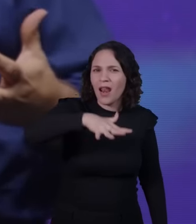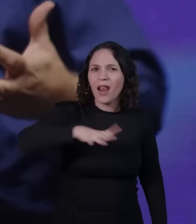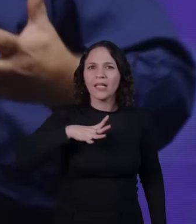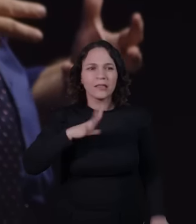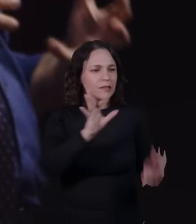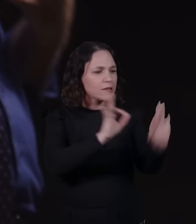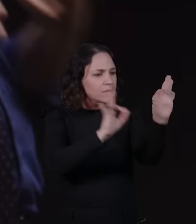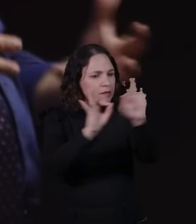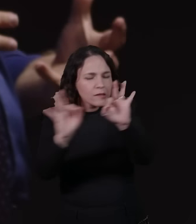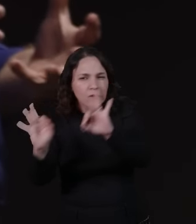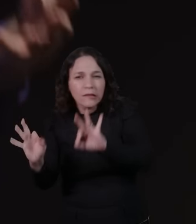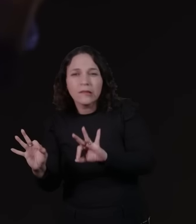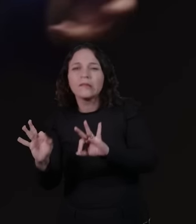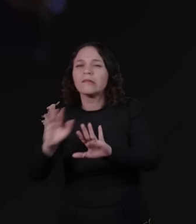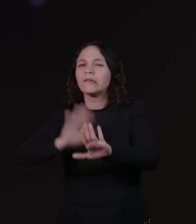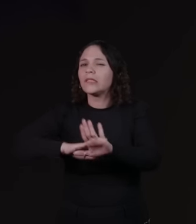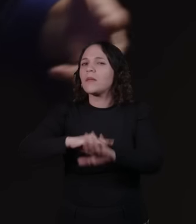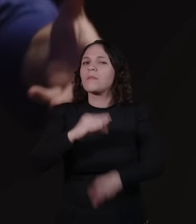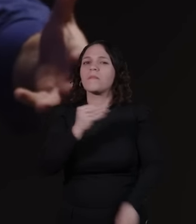sistema maligno